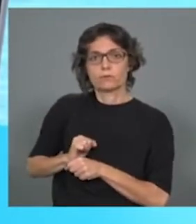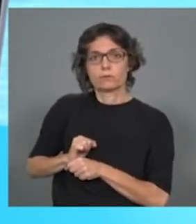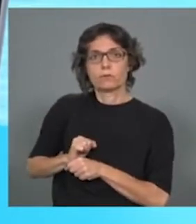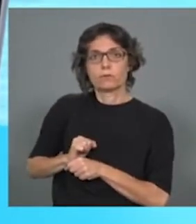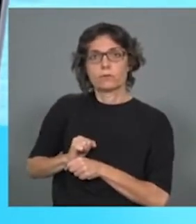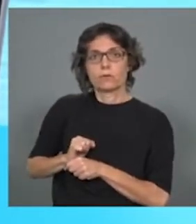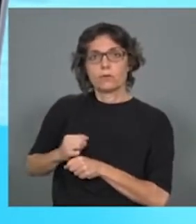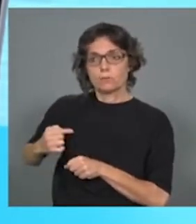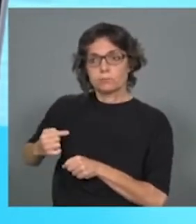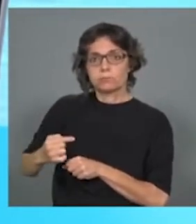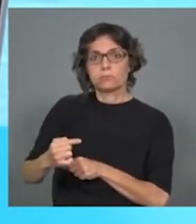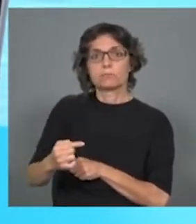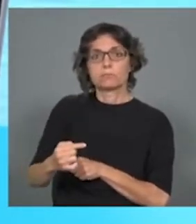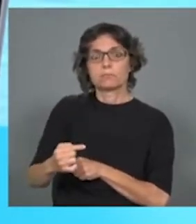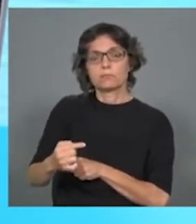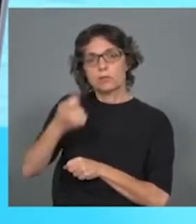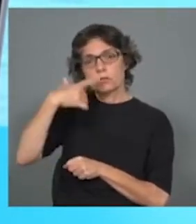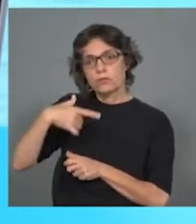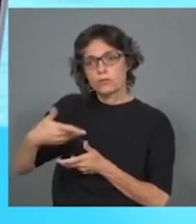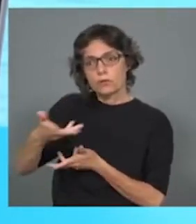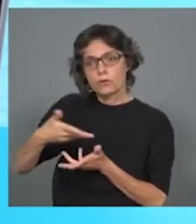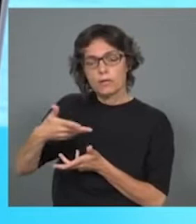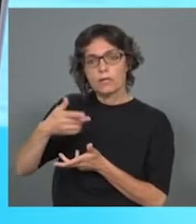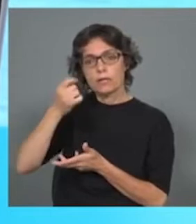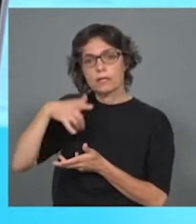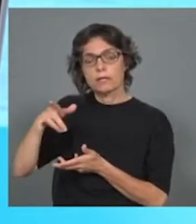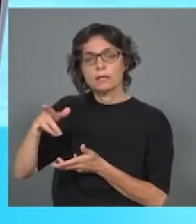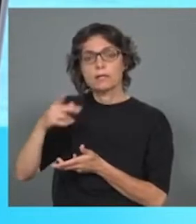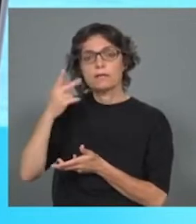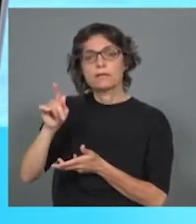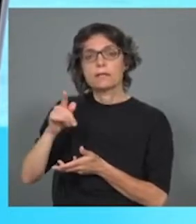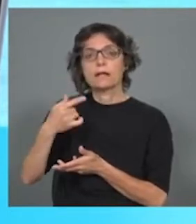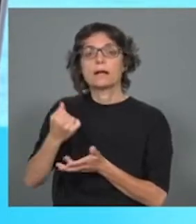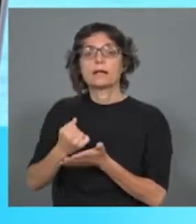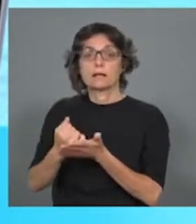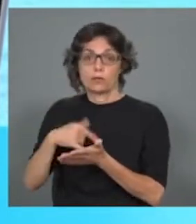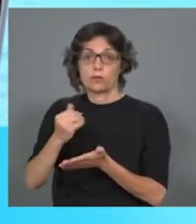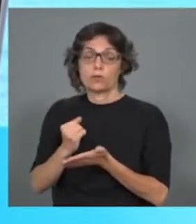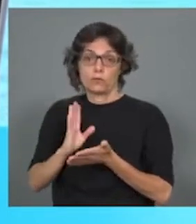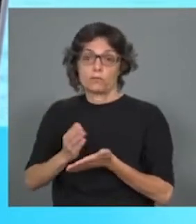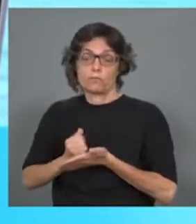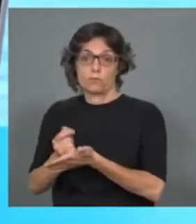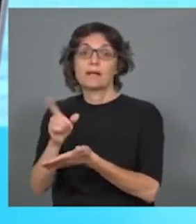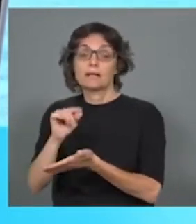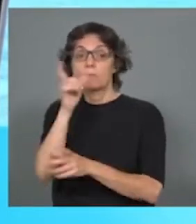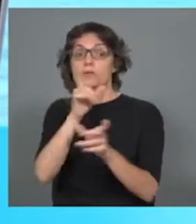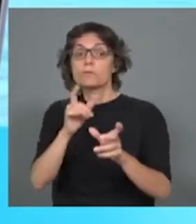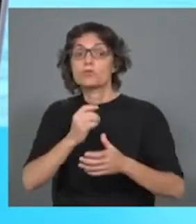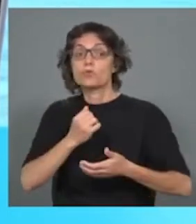partilhámos nestes dias, as histórias de vida, não só daqueles que beneficiam da nossa ação, mas também daqueles que se envolvem do ponto de vista de